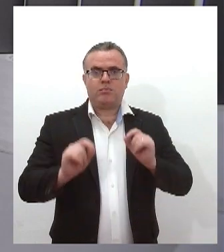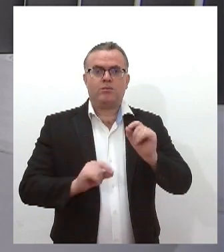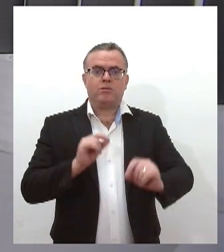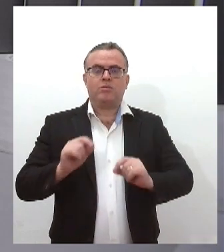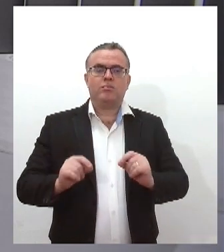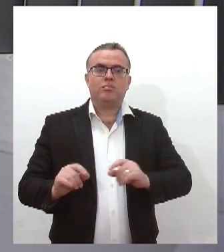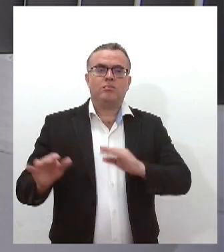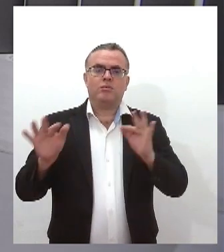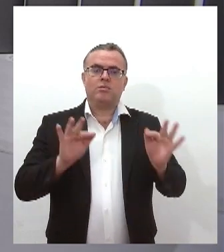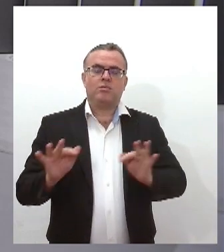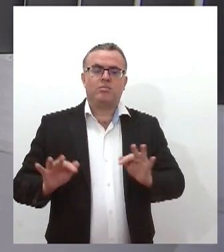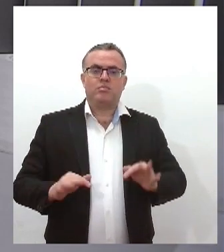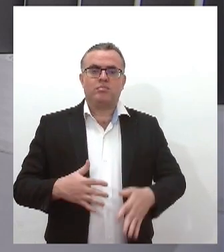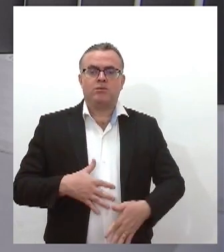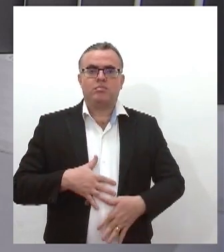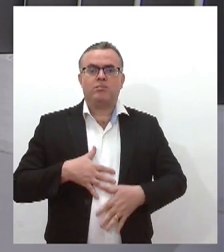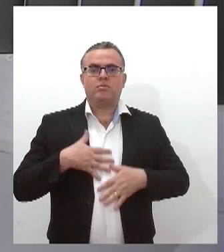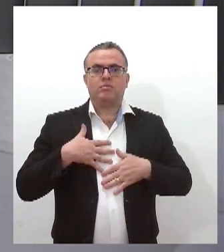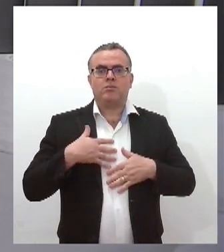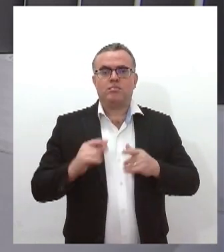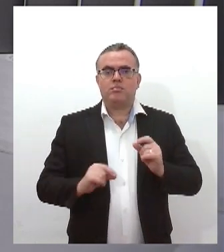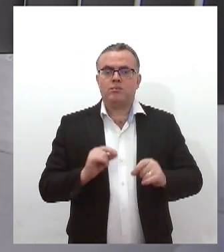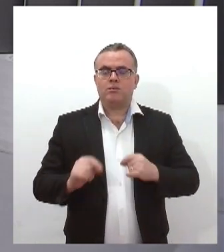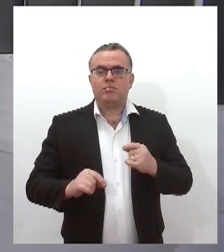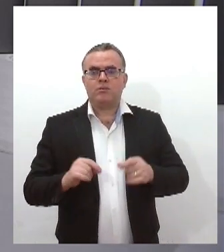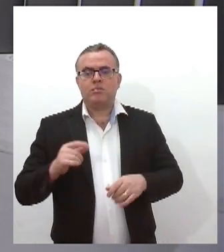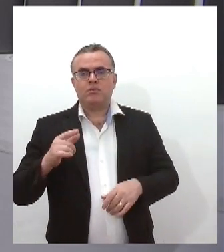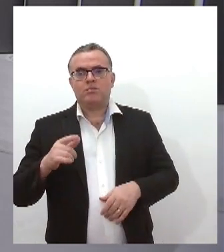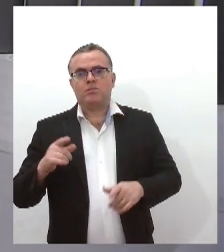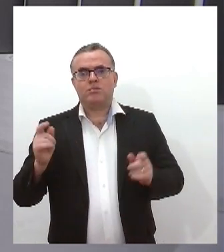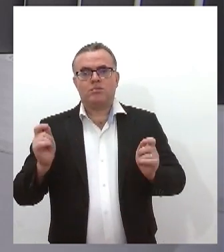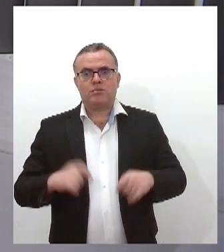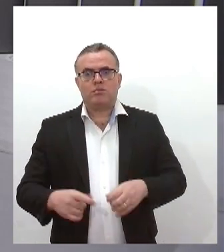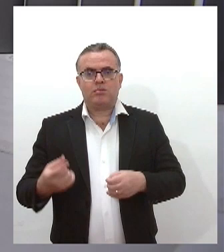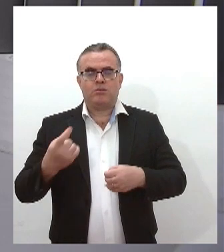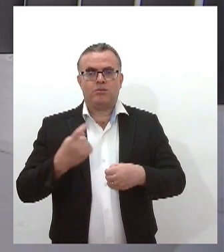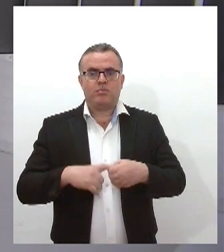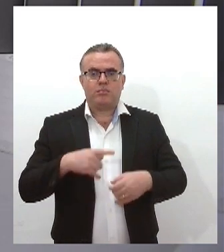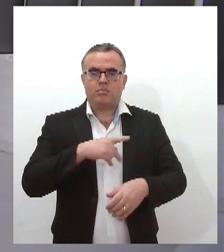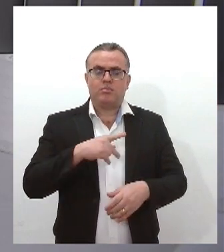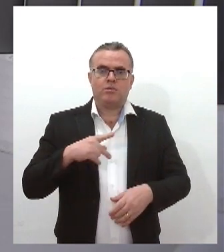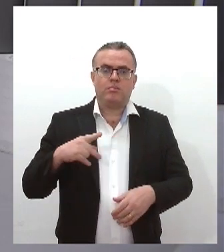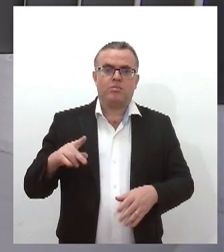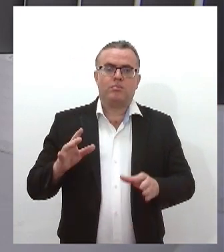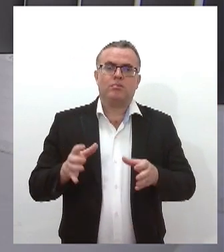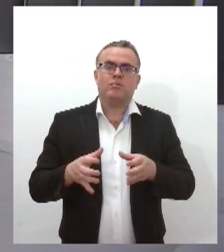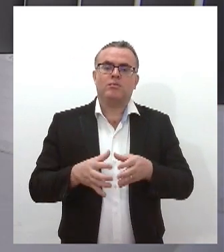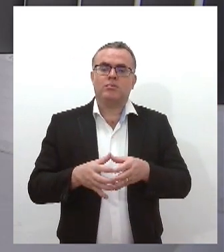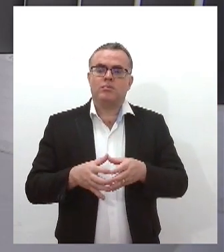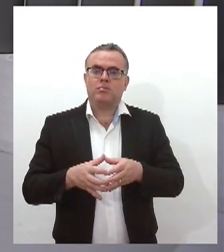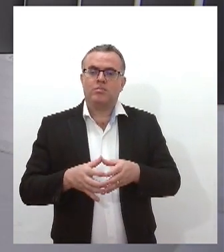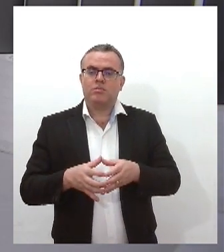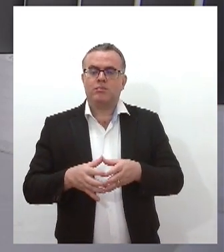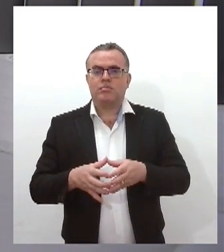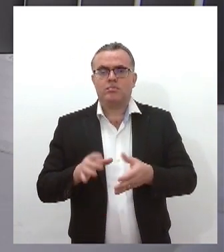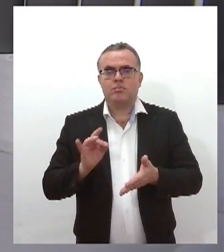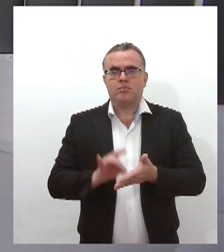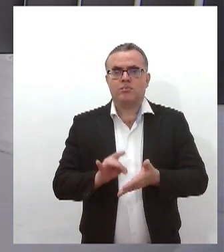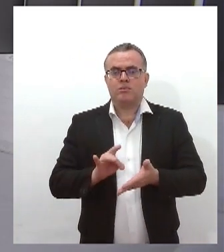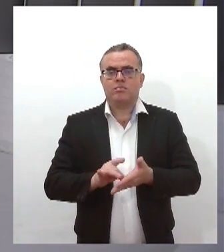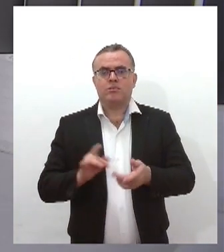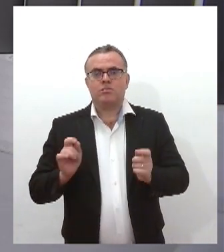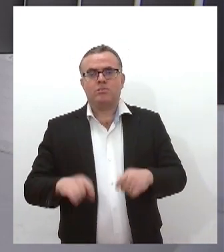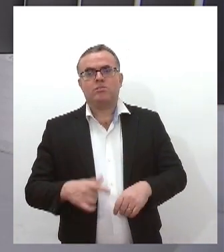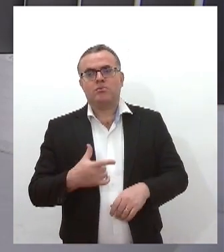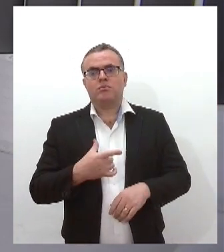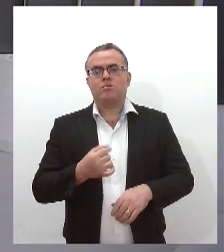lisonjeado, inclusive, em ter sido reconduzido como presidente dessa Comissão das Cidades. É uma comissão que foi criada em 2010, já temos aí